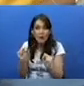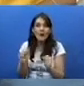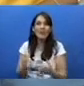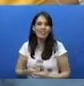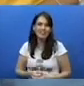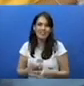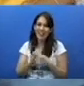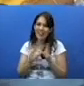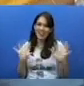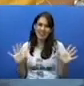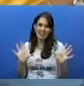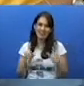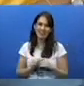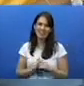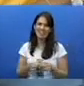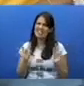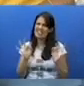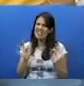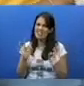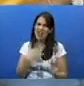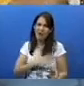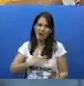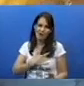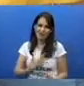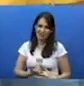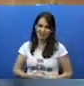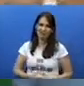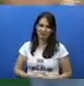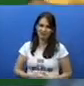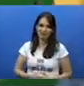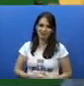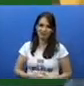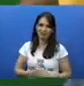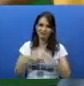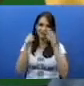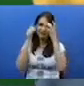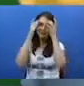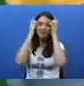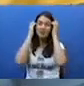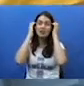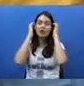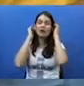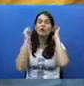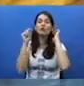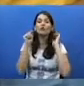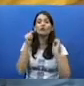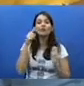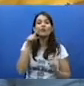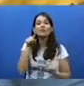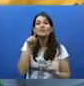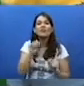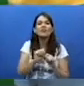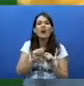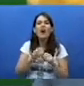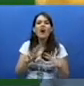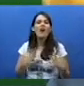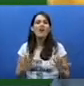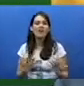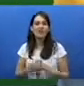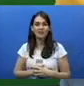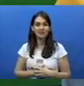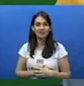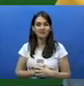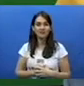tenho certeza que ela irá gostar, tá? O que você vai fazer? Você vai, olha só, os colegas, né, irão